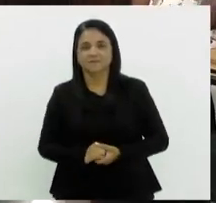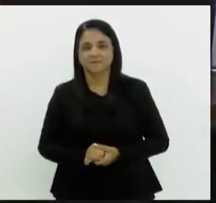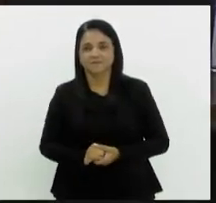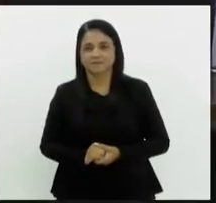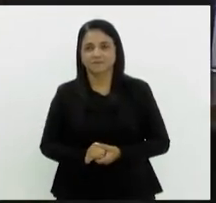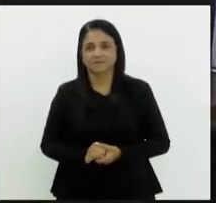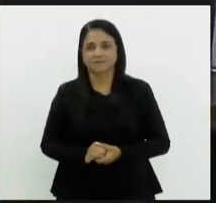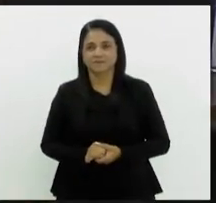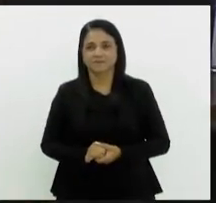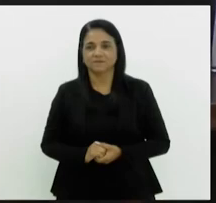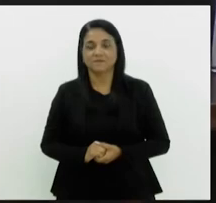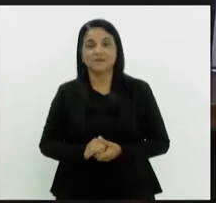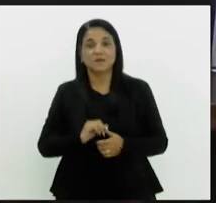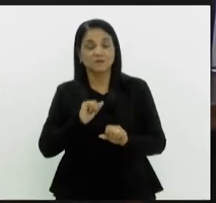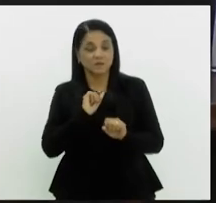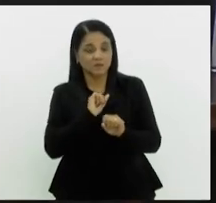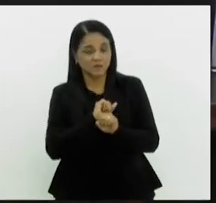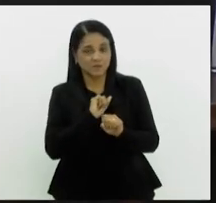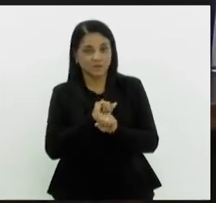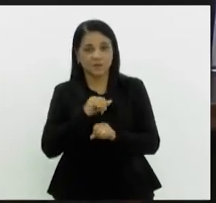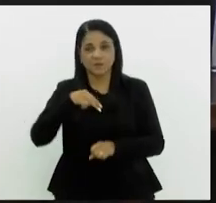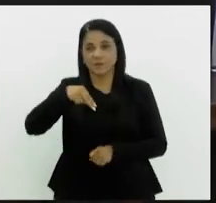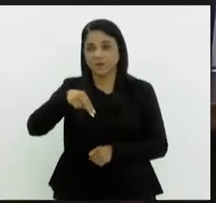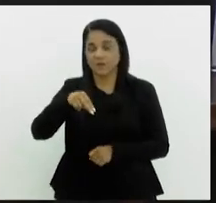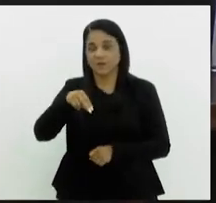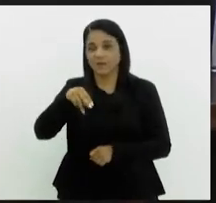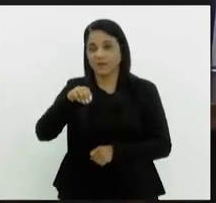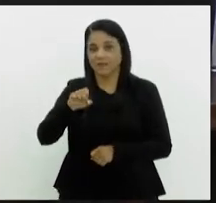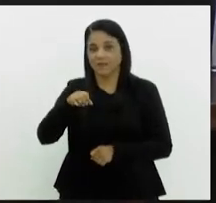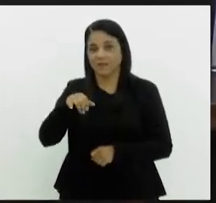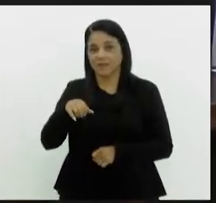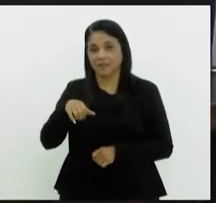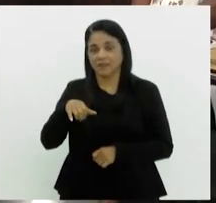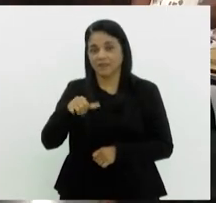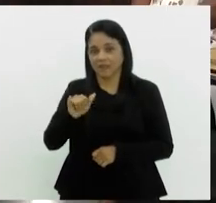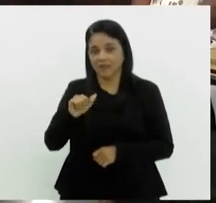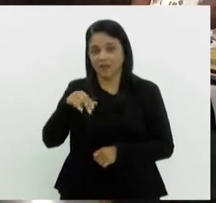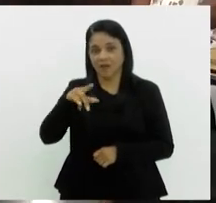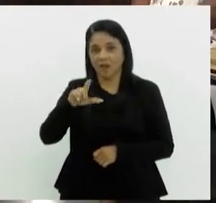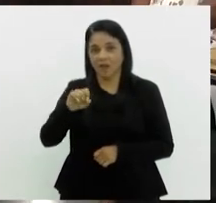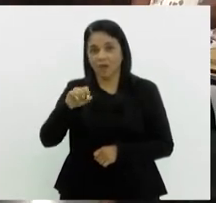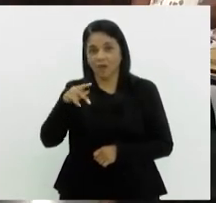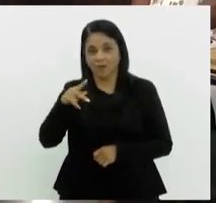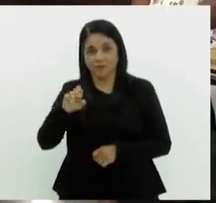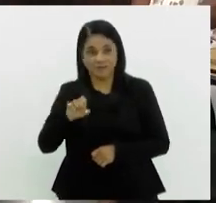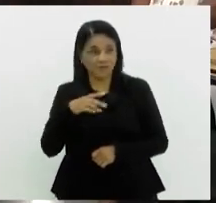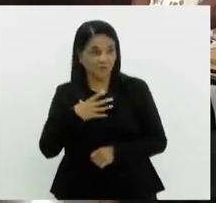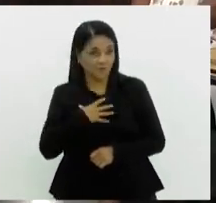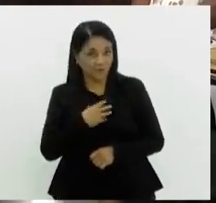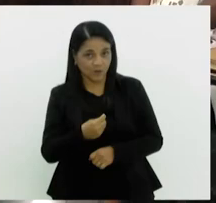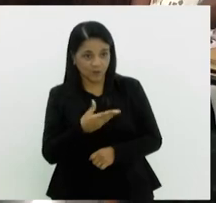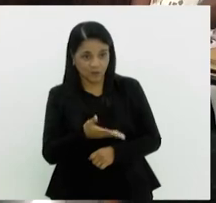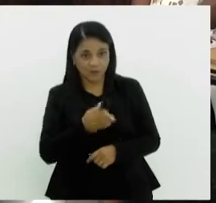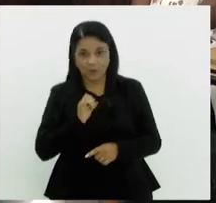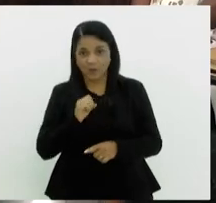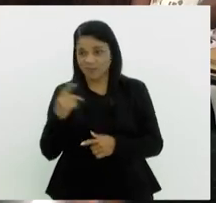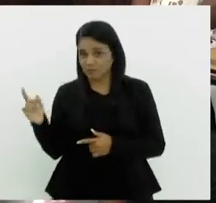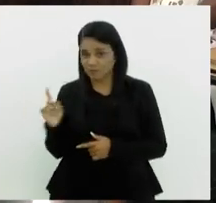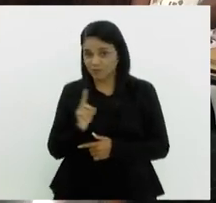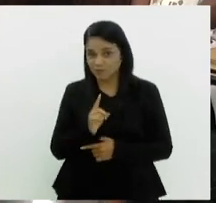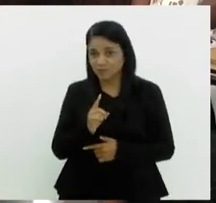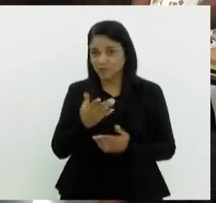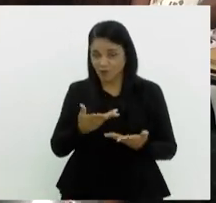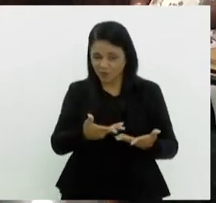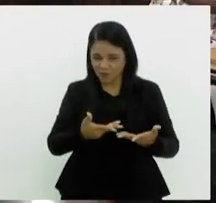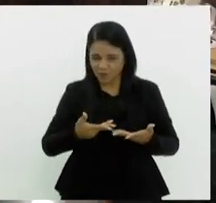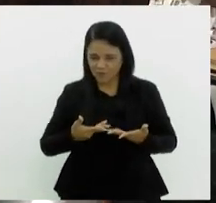E estamos aguardando o senhor Ney Lopes, filho da nossa... Já chegou? Opa! Então, já convido... Querido Ney